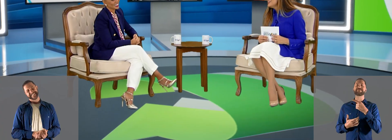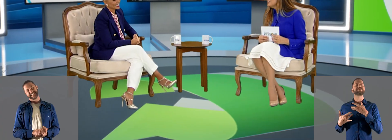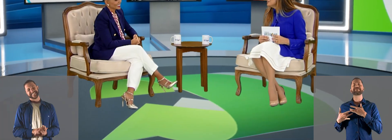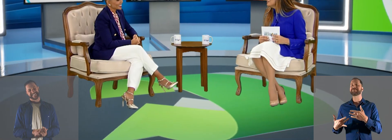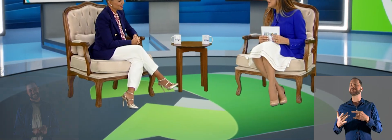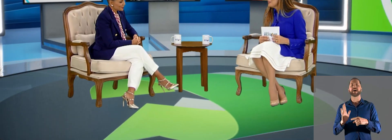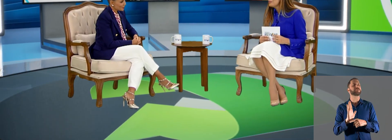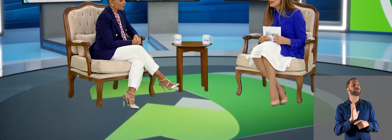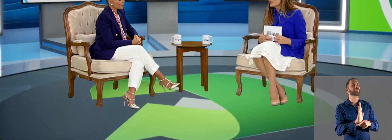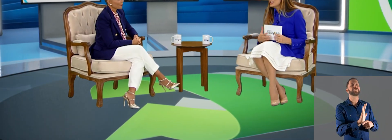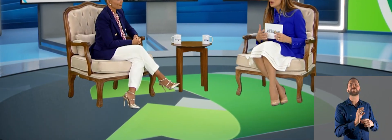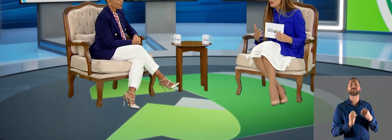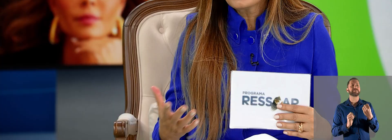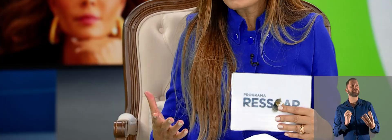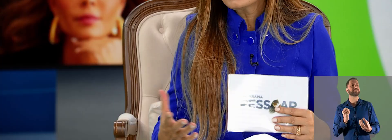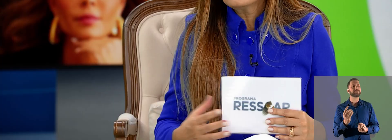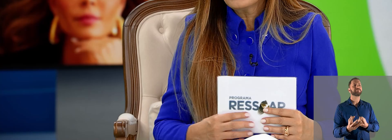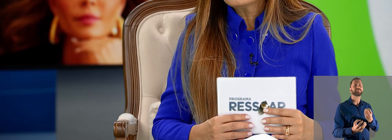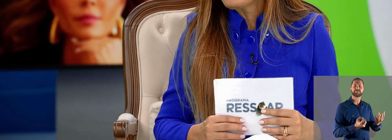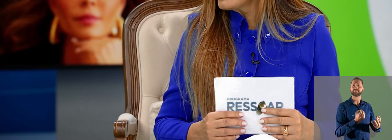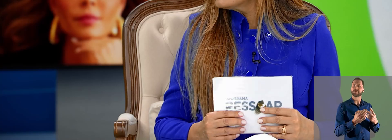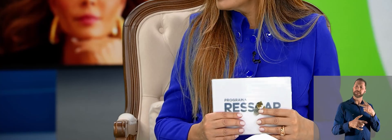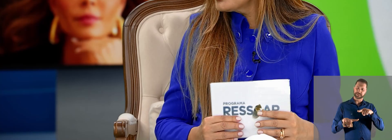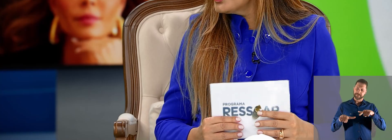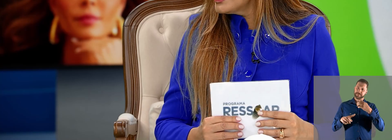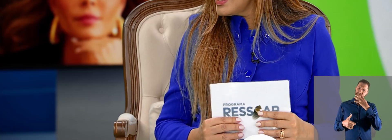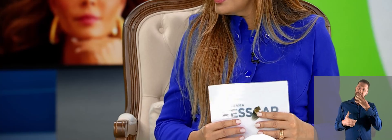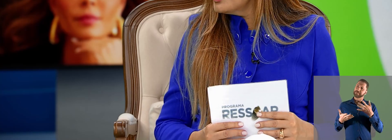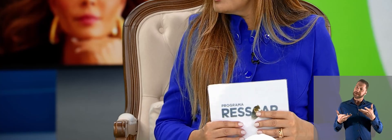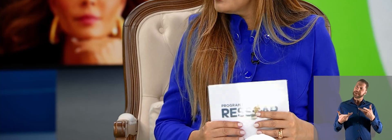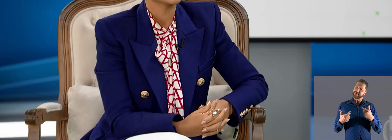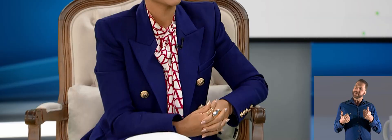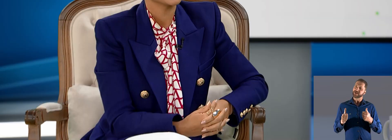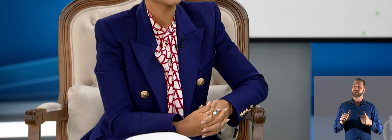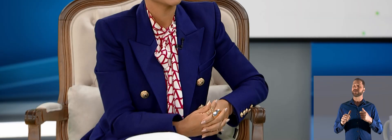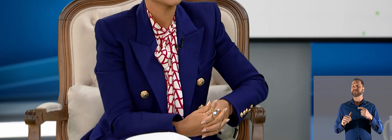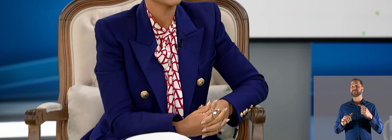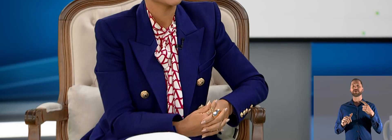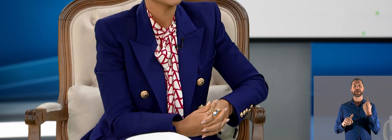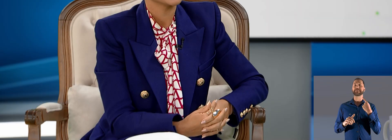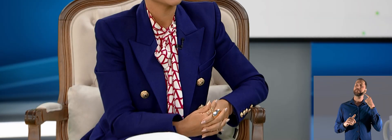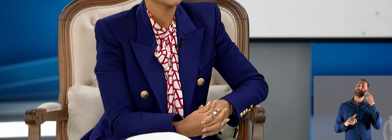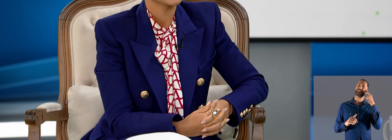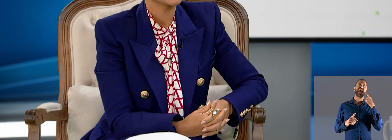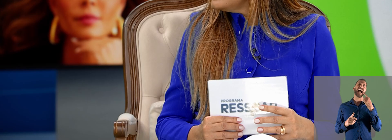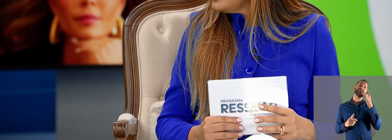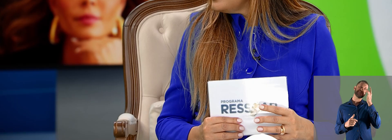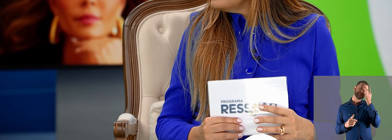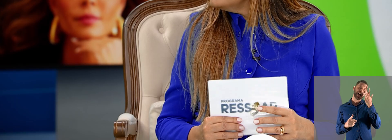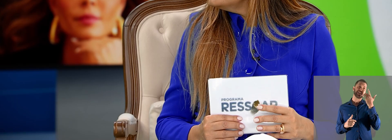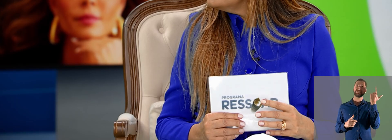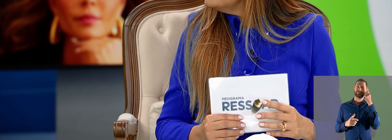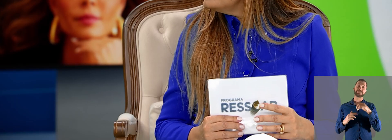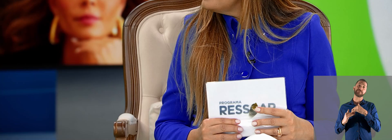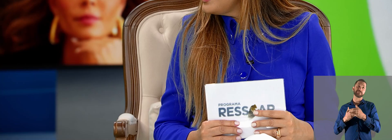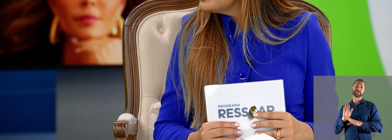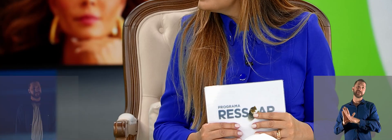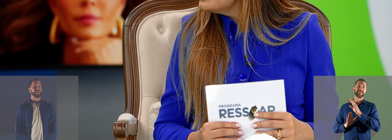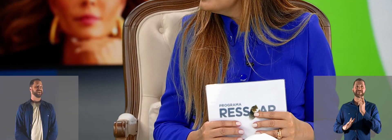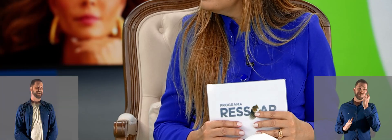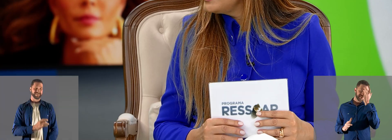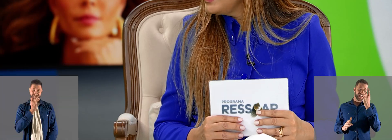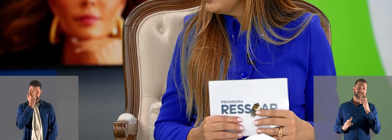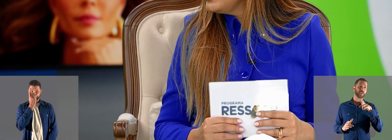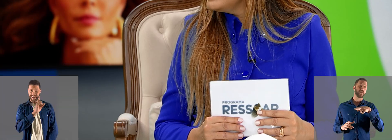e né Generosa tem um trabalho extraordinário e às vezes a gente pensa né foi tudo muito